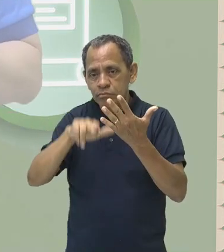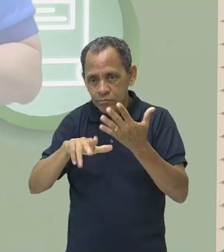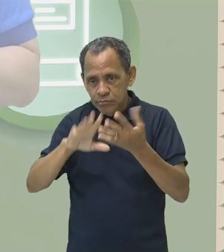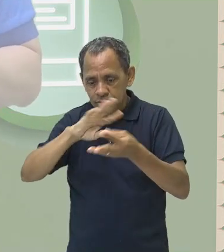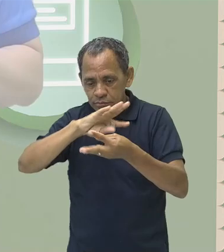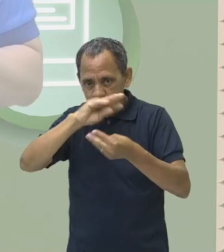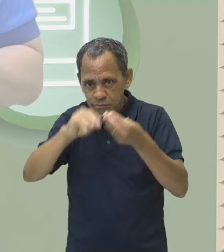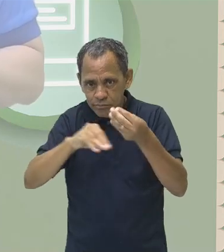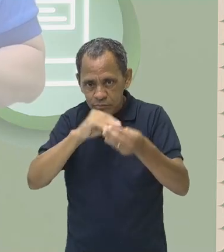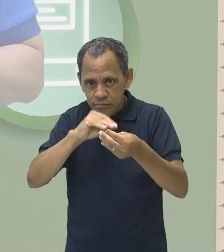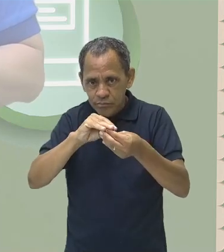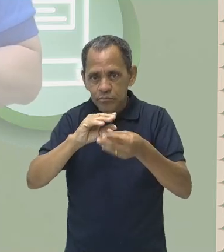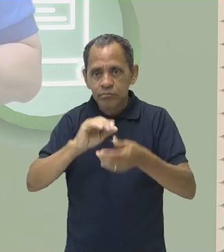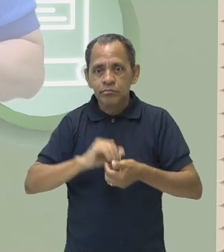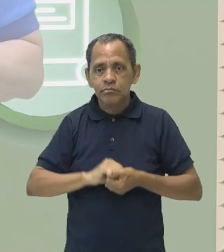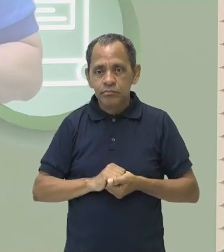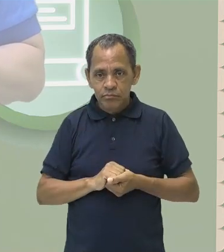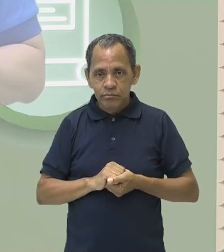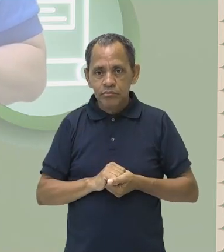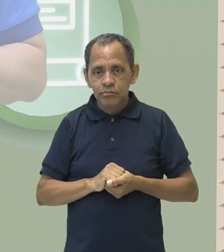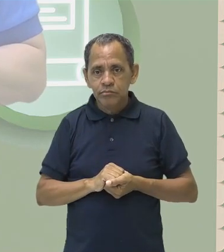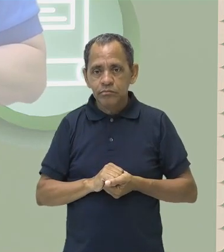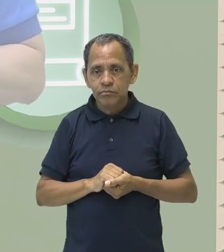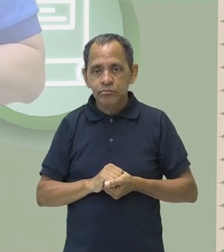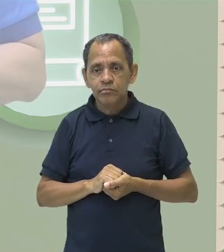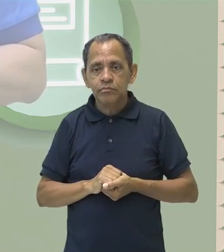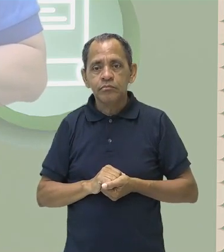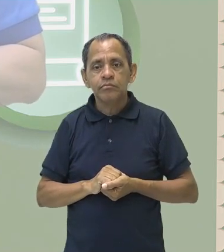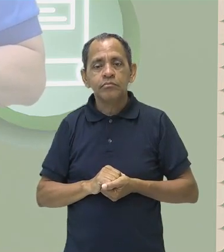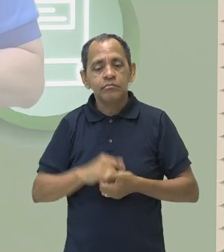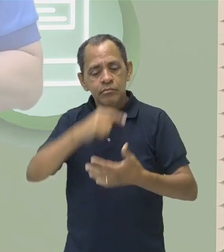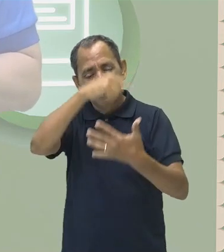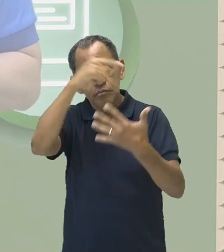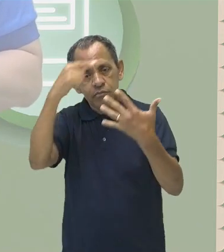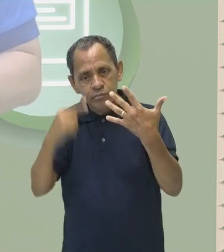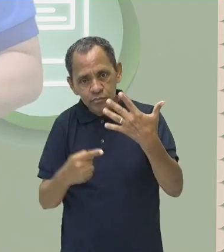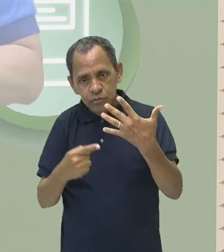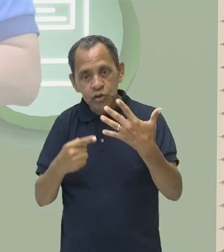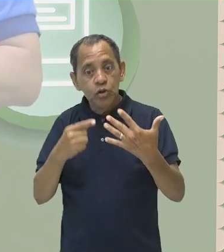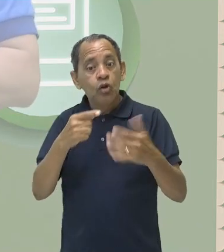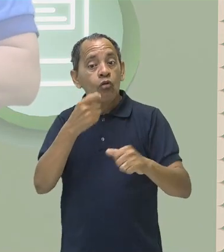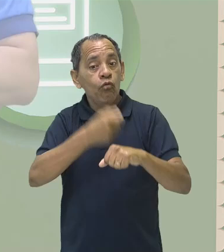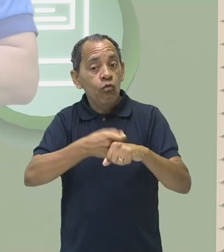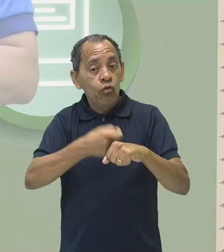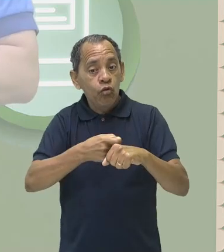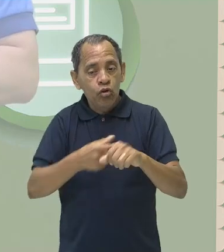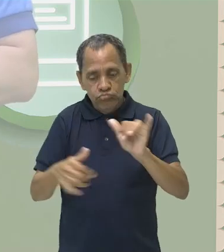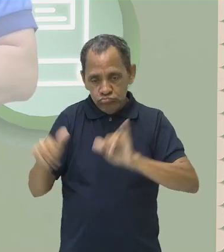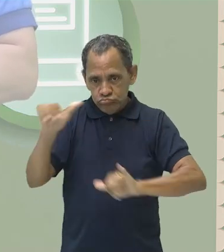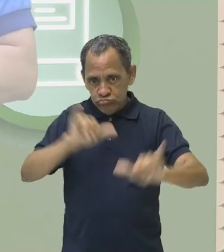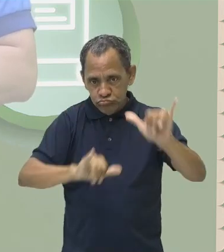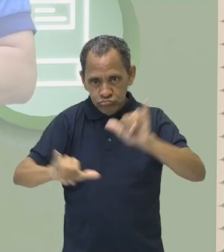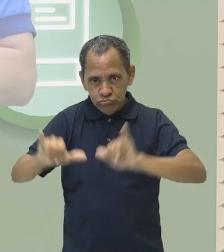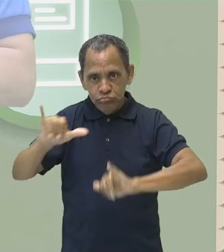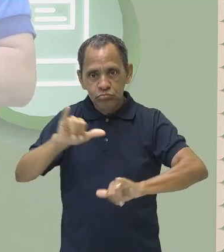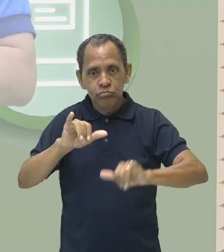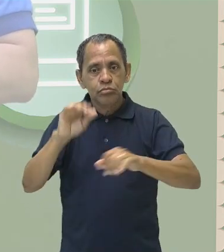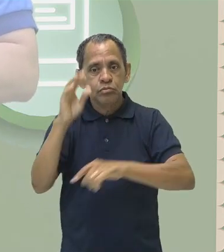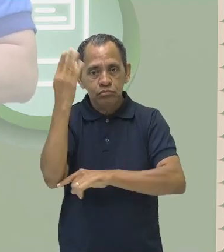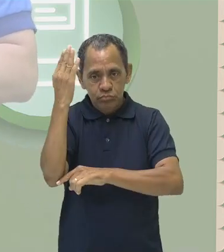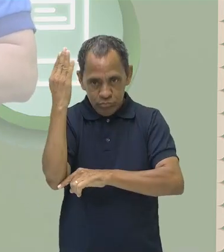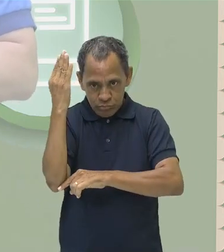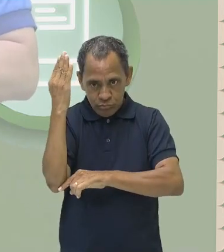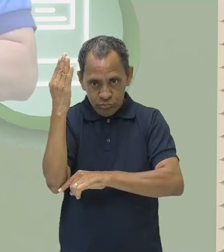né? Então, os padrões de qualidade, parâmetros físicos, parâmetros químicos, parâmetros biológicos,